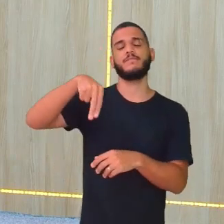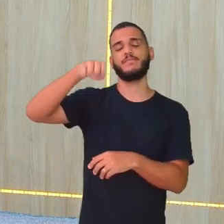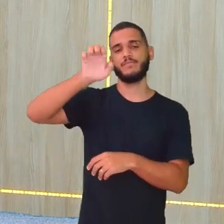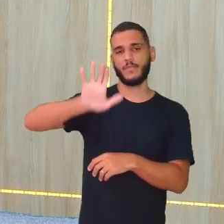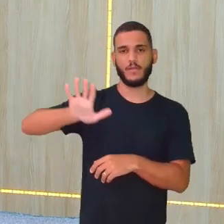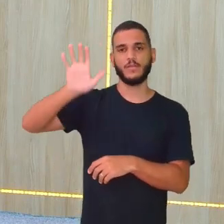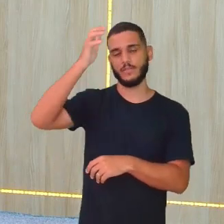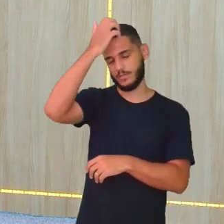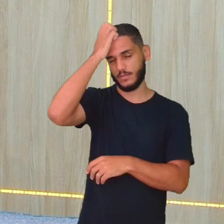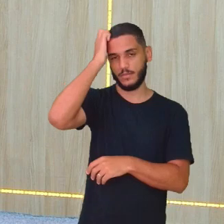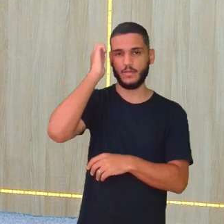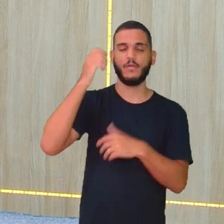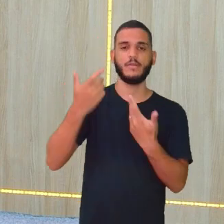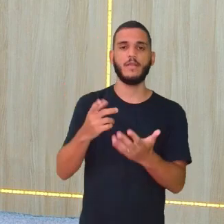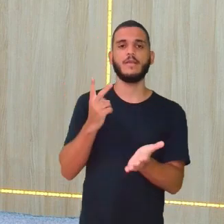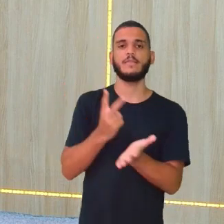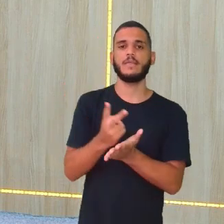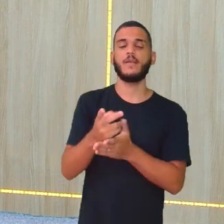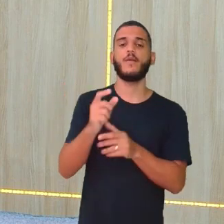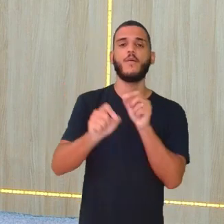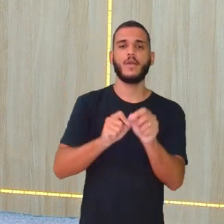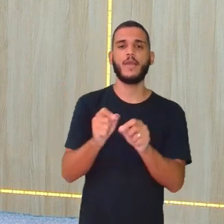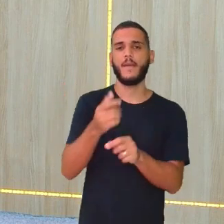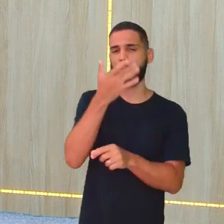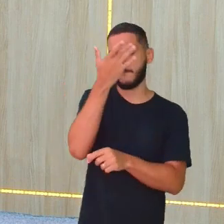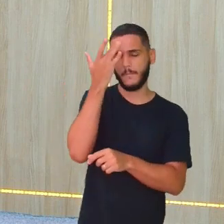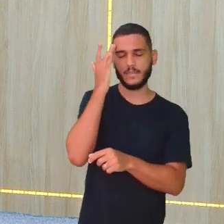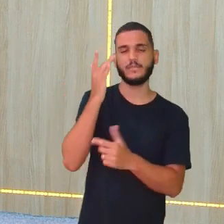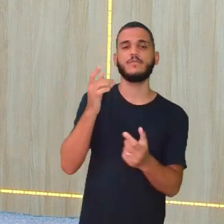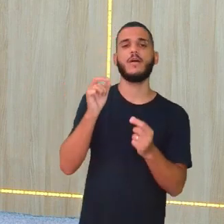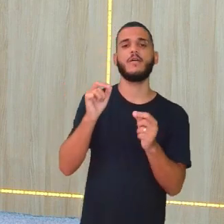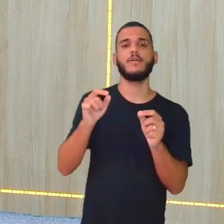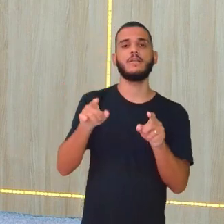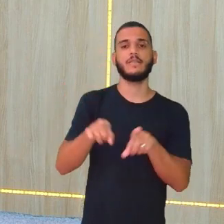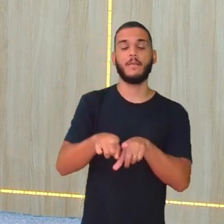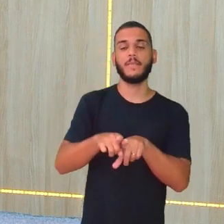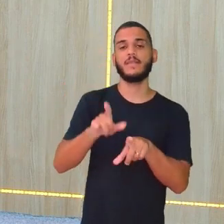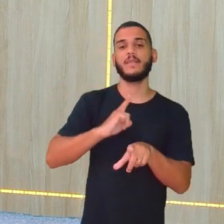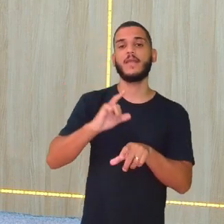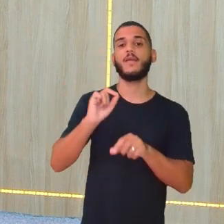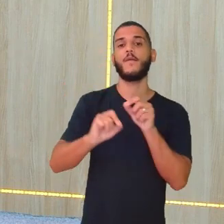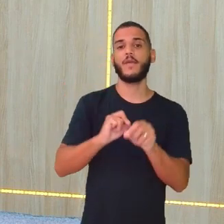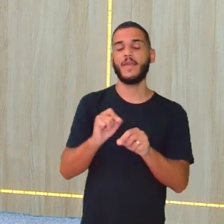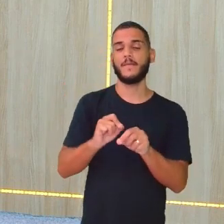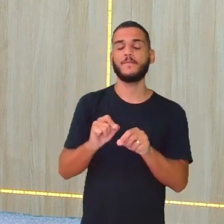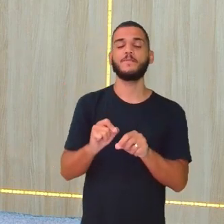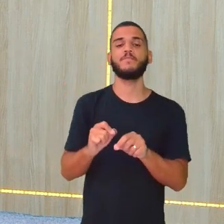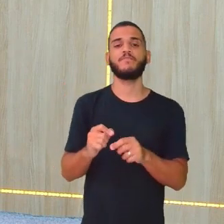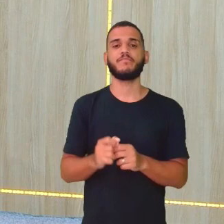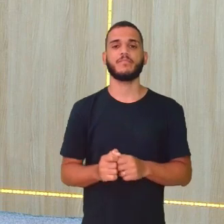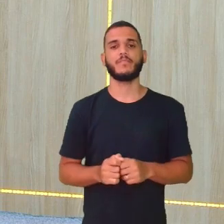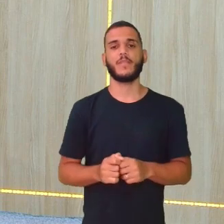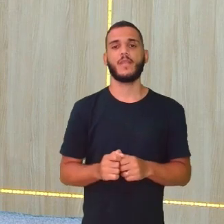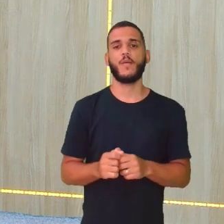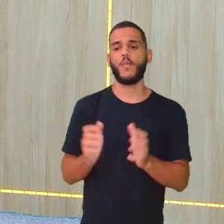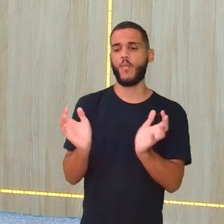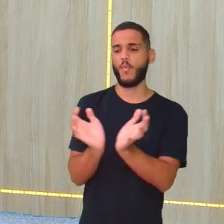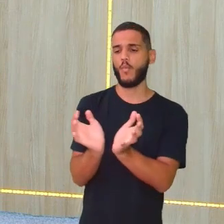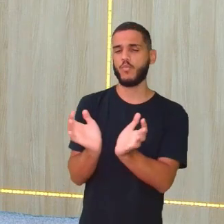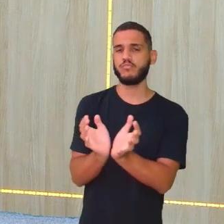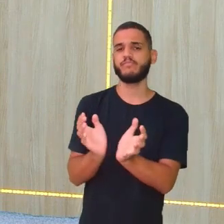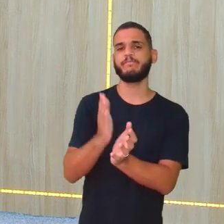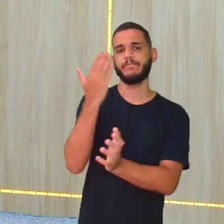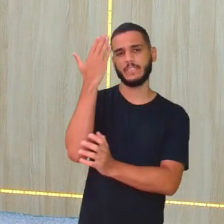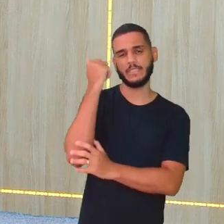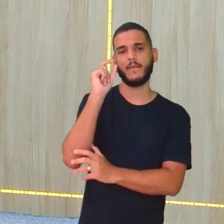tentando segmentar esse público nas plataformas de streaming. E elas entendem esse determinado público. Me chama a atenção,